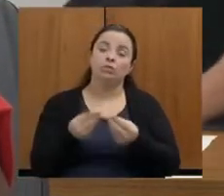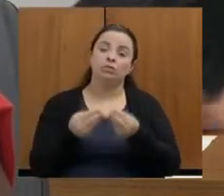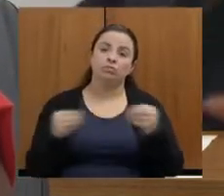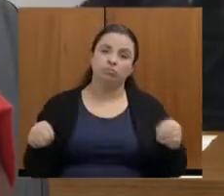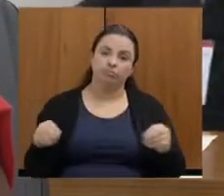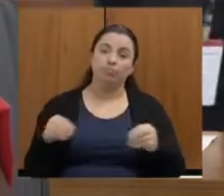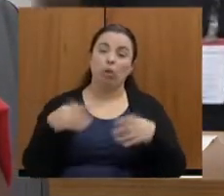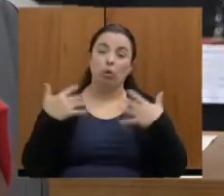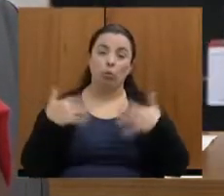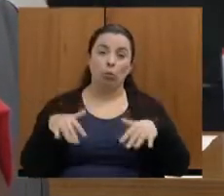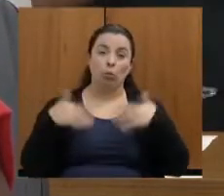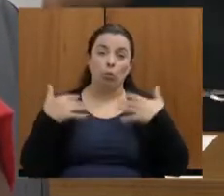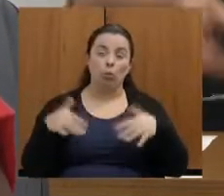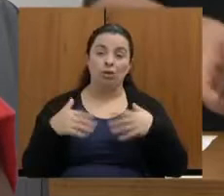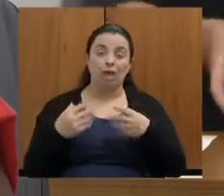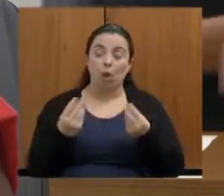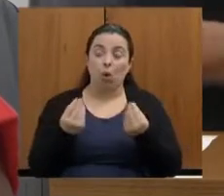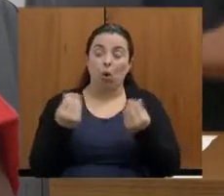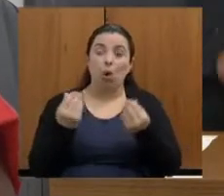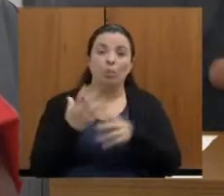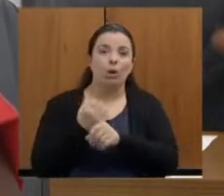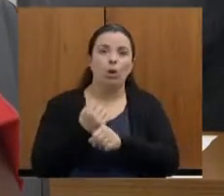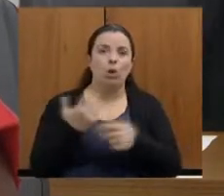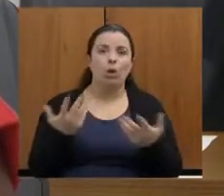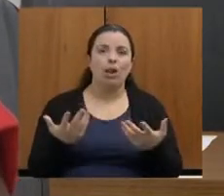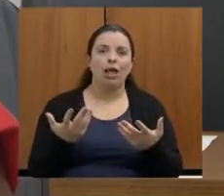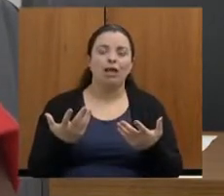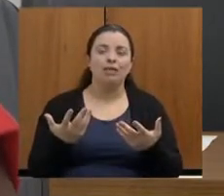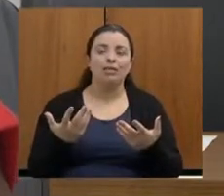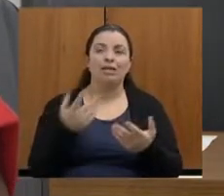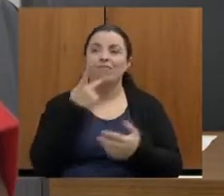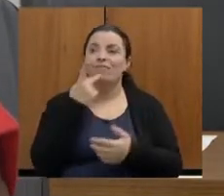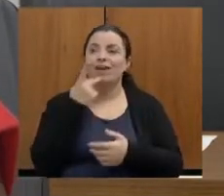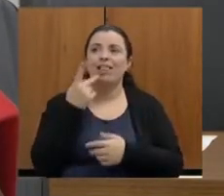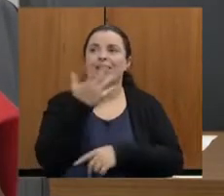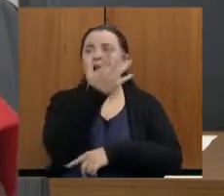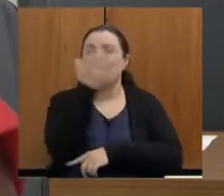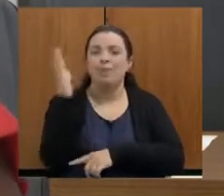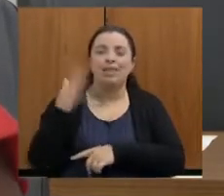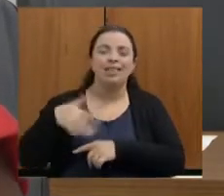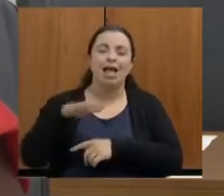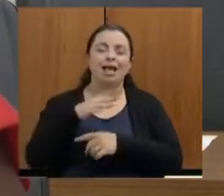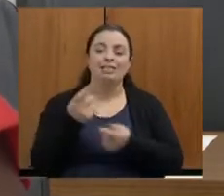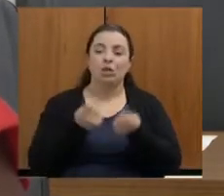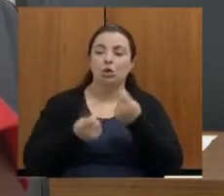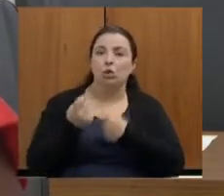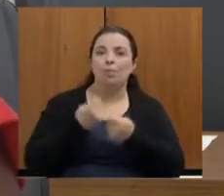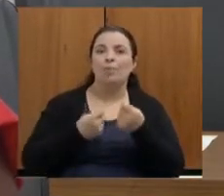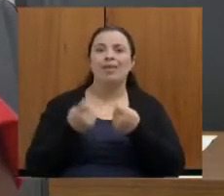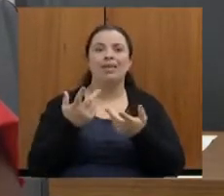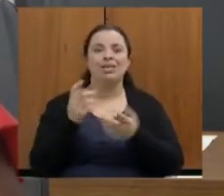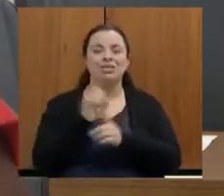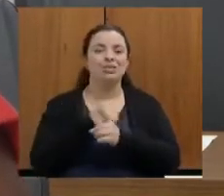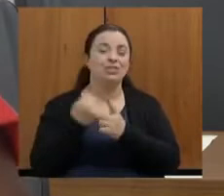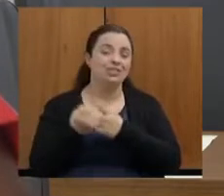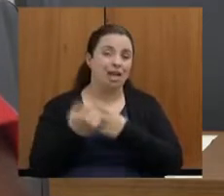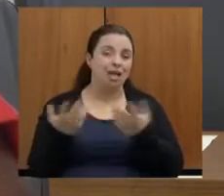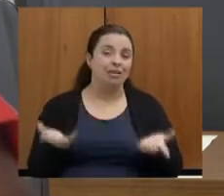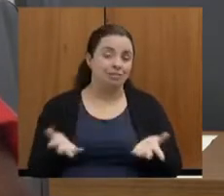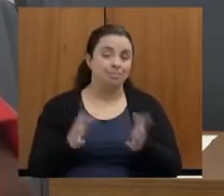imensurável quando a gente fala de aspectos ambientais econômicos e sociais especialmente